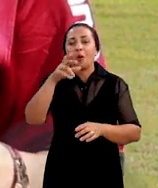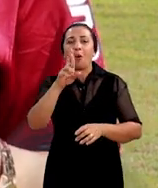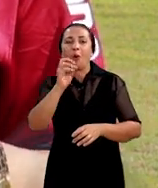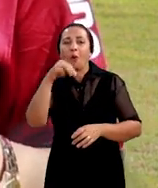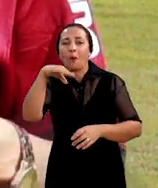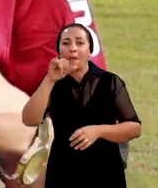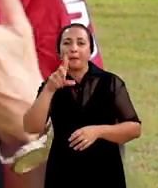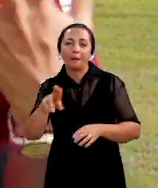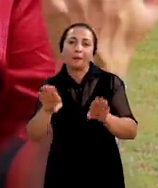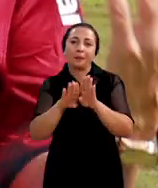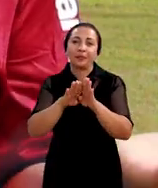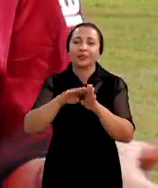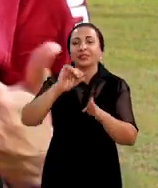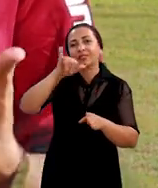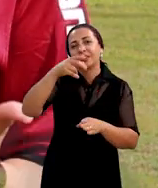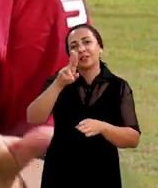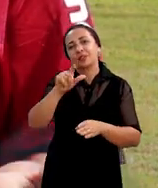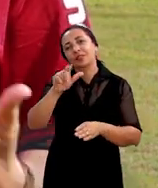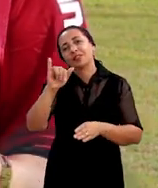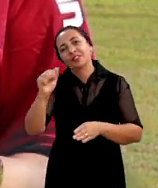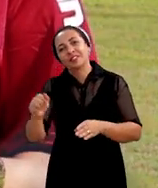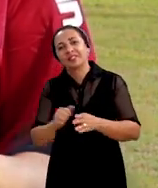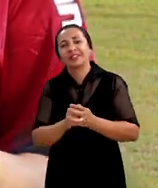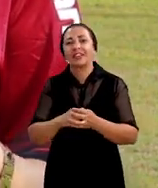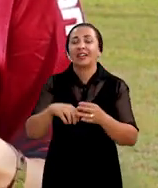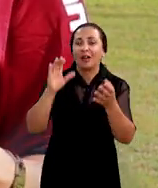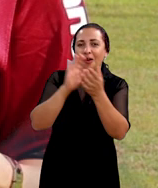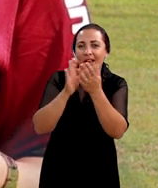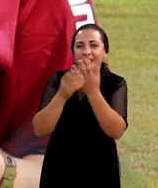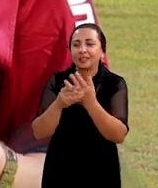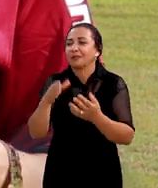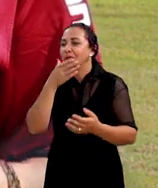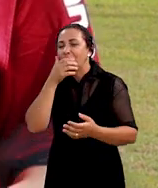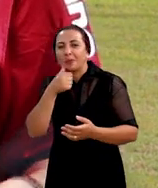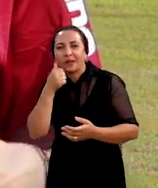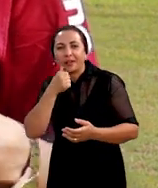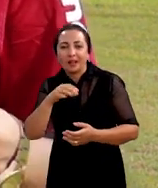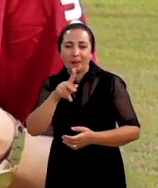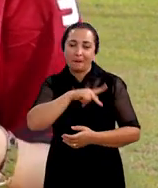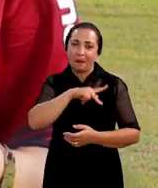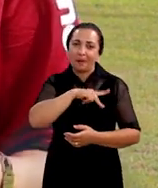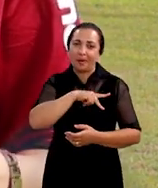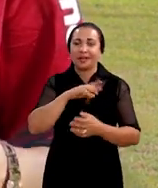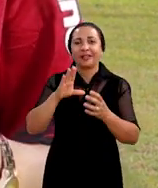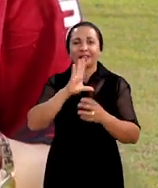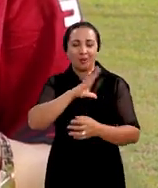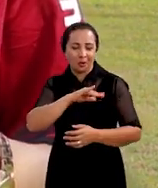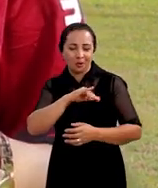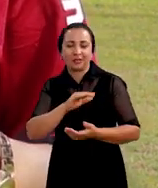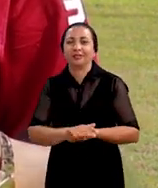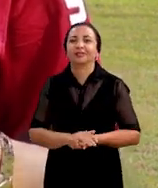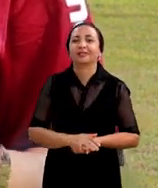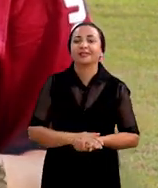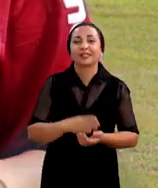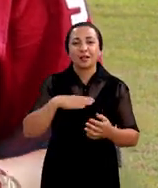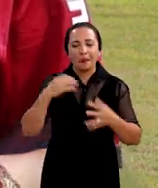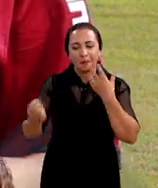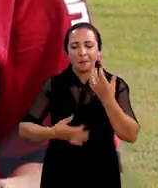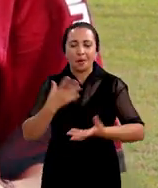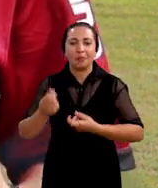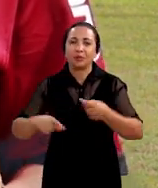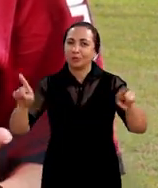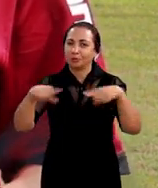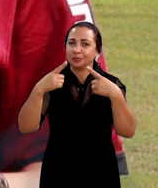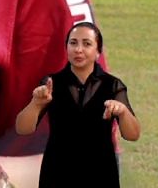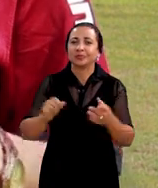que fala da paixão de uma palmeirense com um corintiano. É uma comédia, mas é bem interessante. Tem desenhos, tem